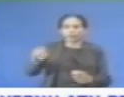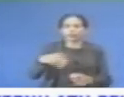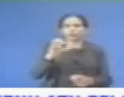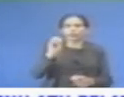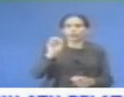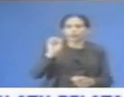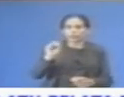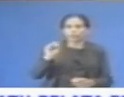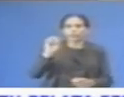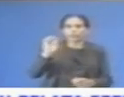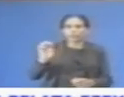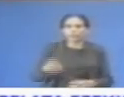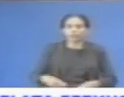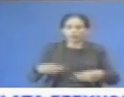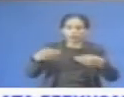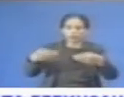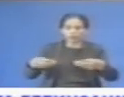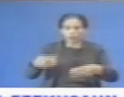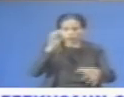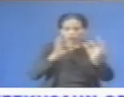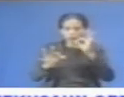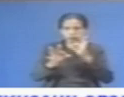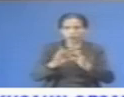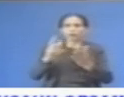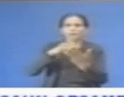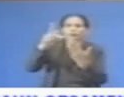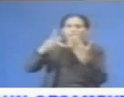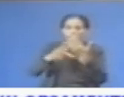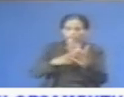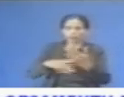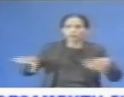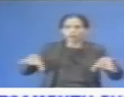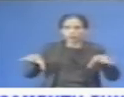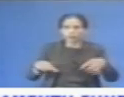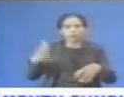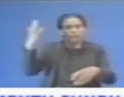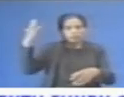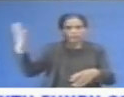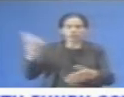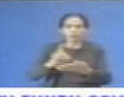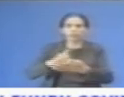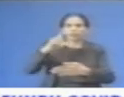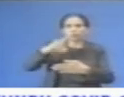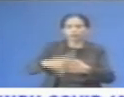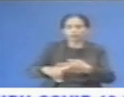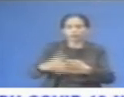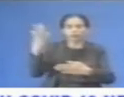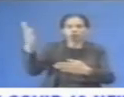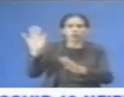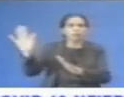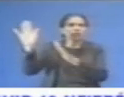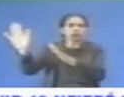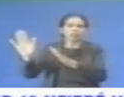presença PLP, a tufo confiança toma ba programa no serviço nebe, concentra ba desenvolvimento rurais,